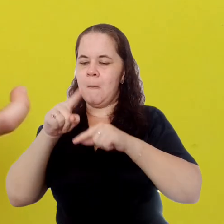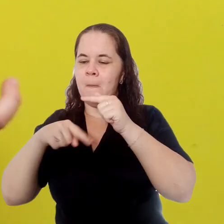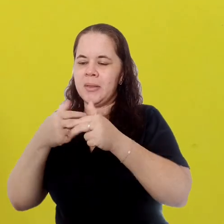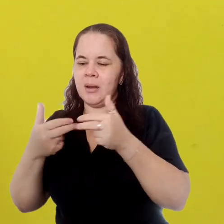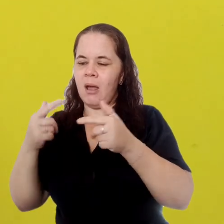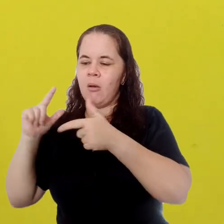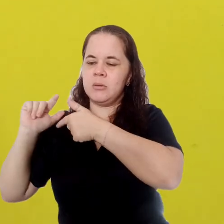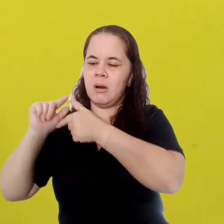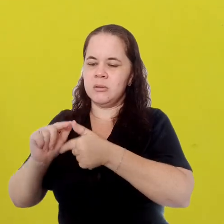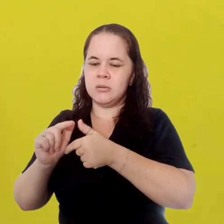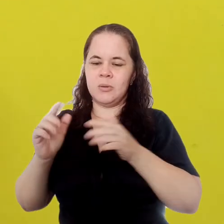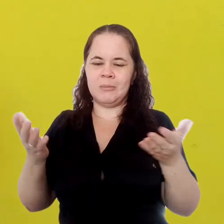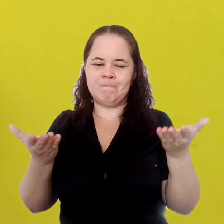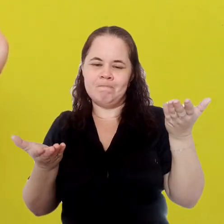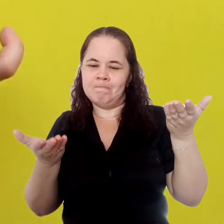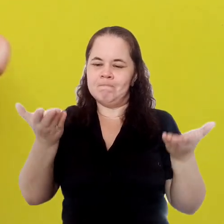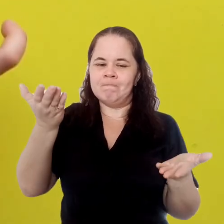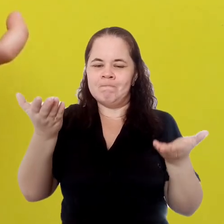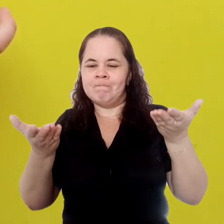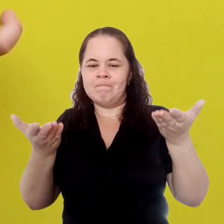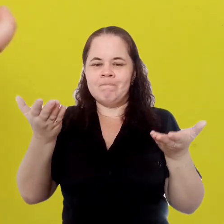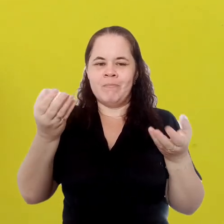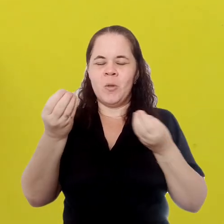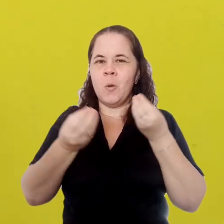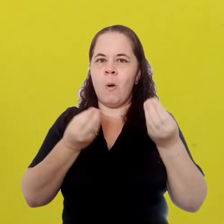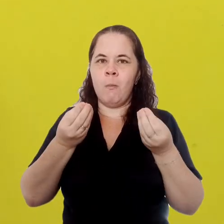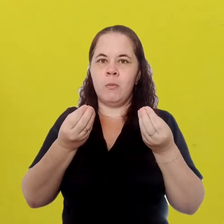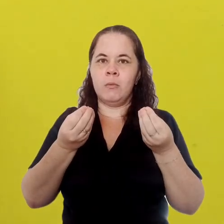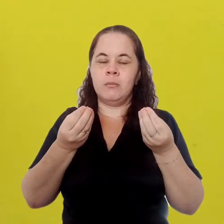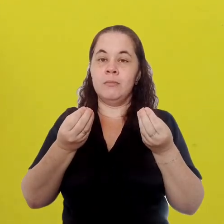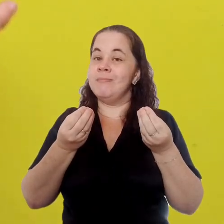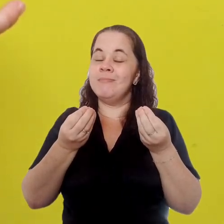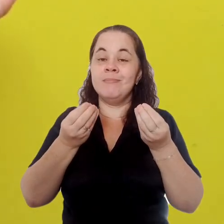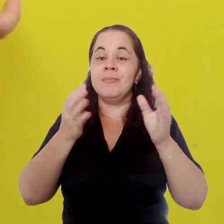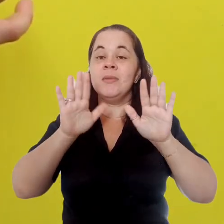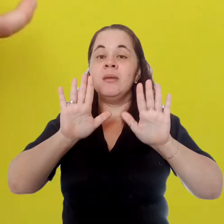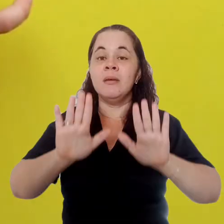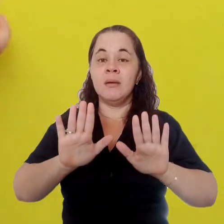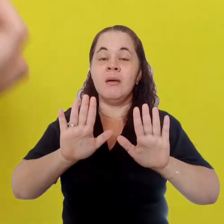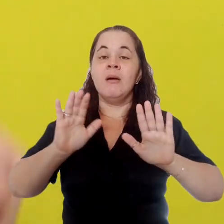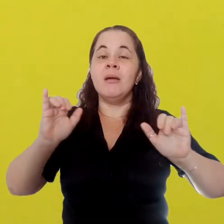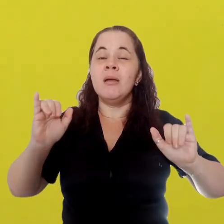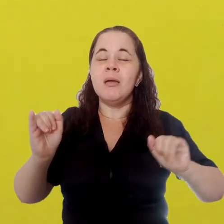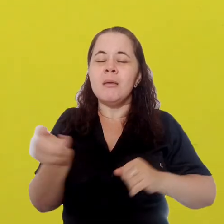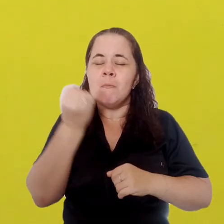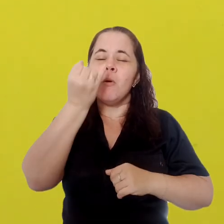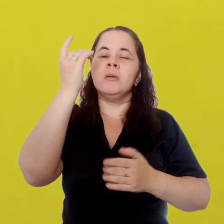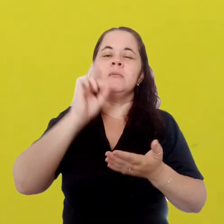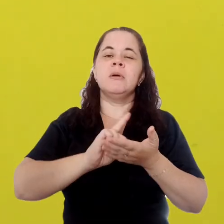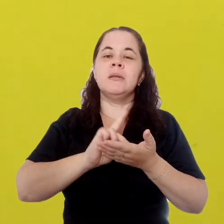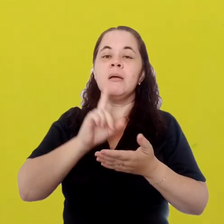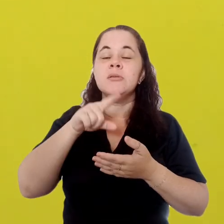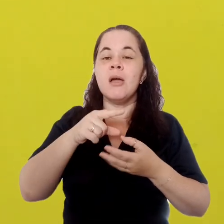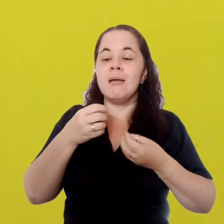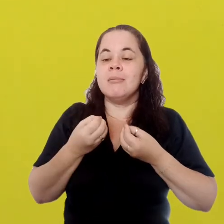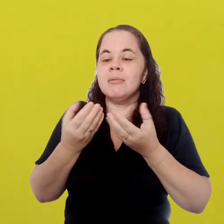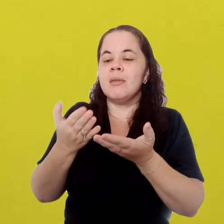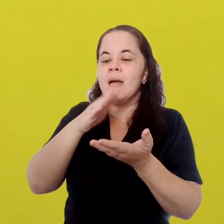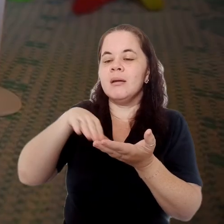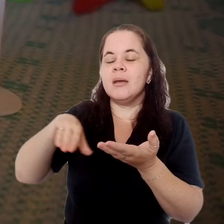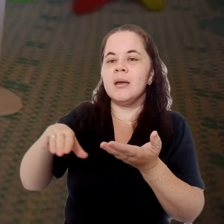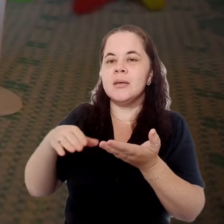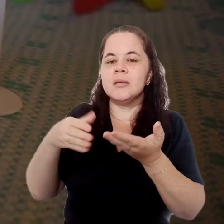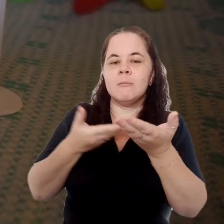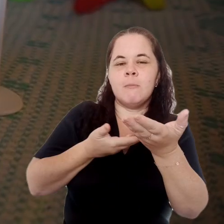como nem tudo que é tradicional é educativo. O importante é a gente garantir que a criança ela tem um espaço de criação, de imaginação e